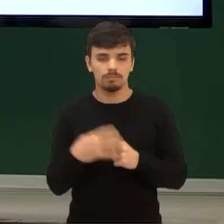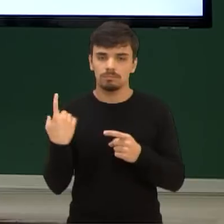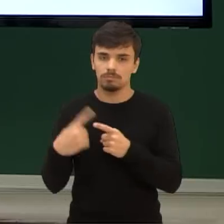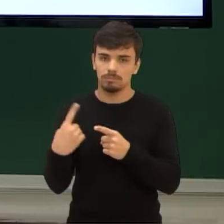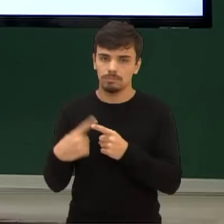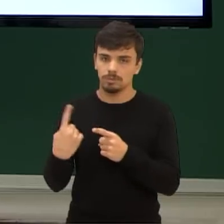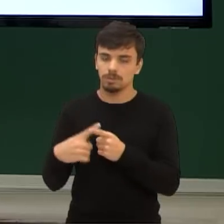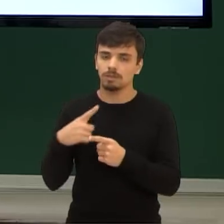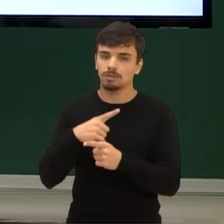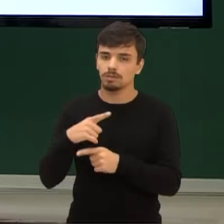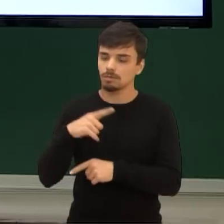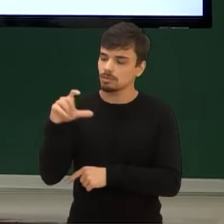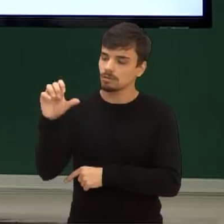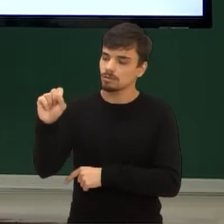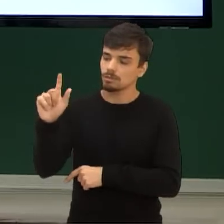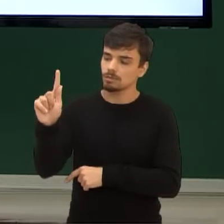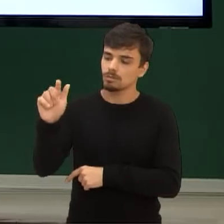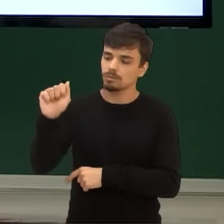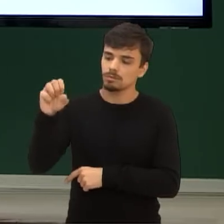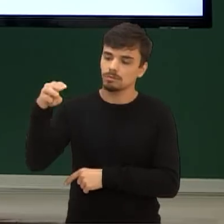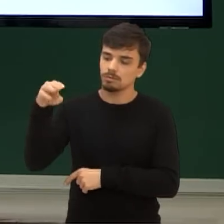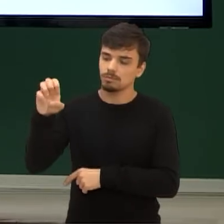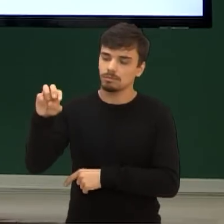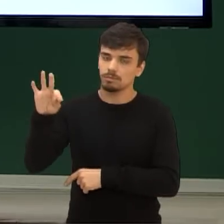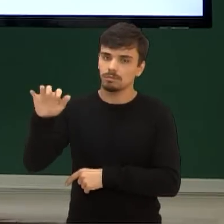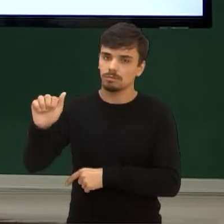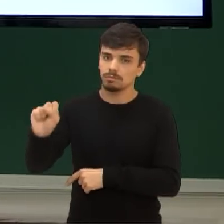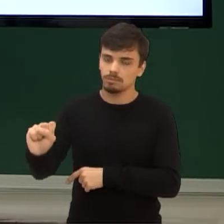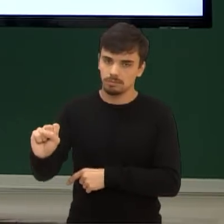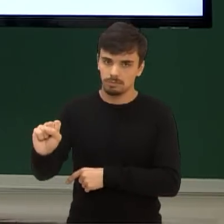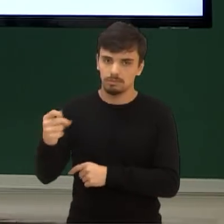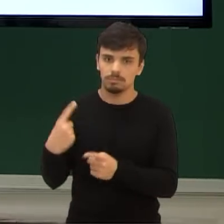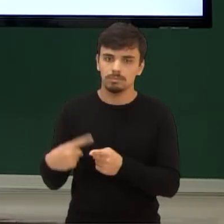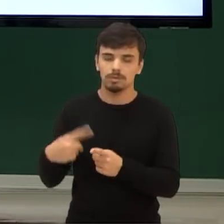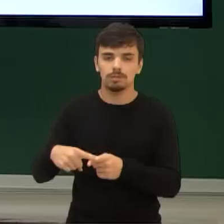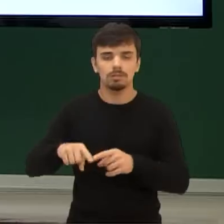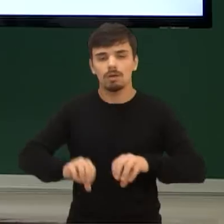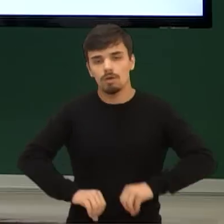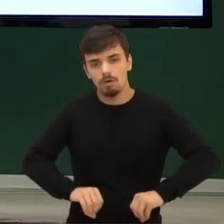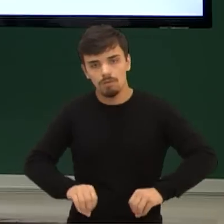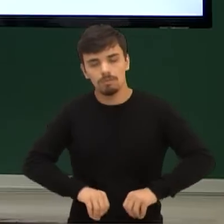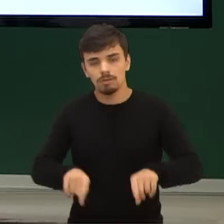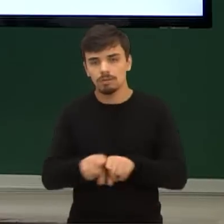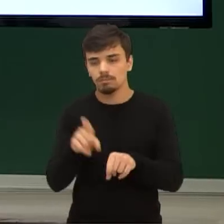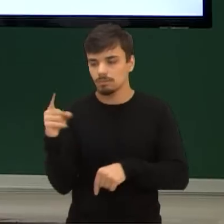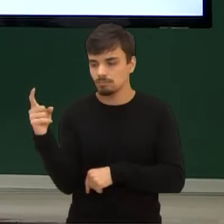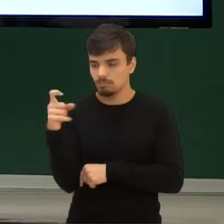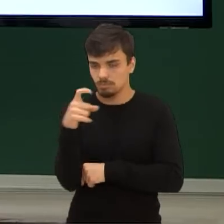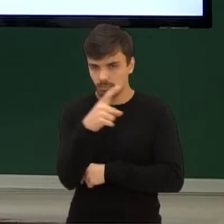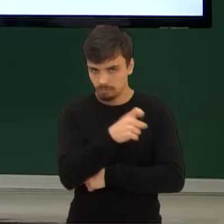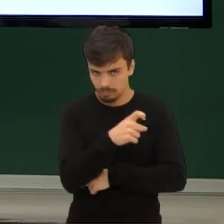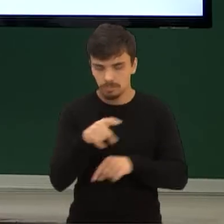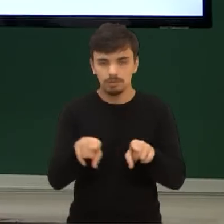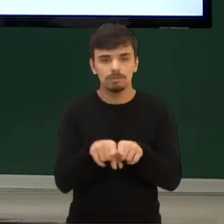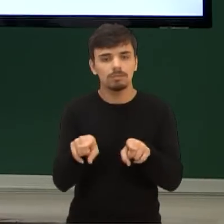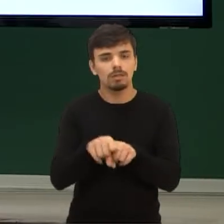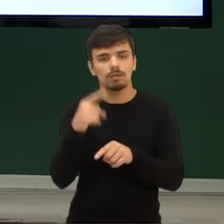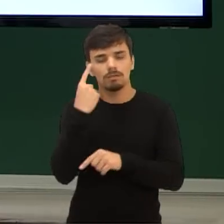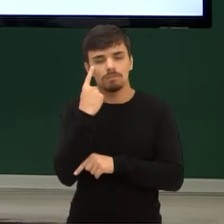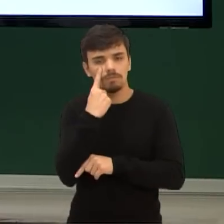envolve gametas, o espermatozoide e o óvulo, né? A gente viu ainda as